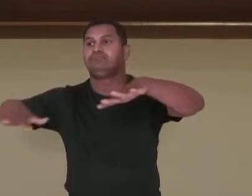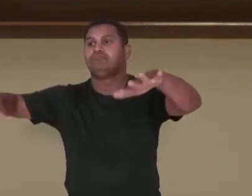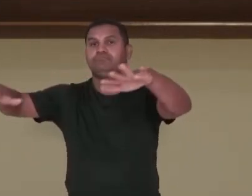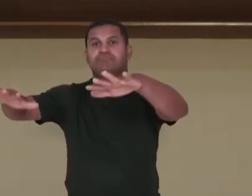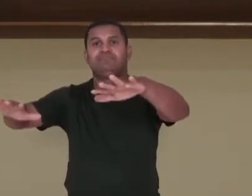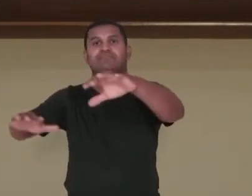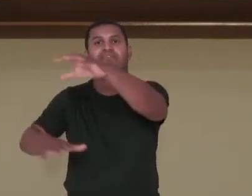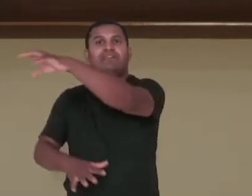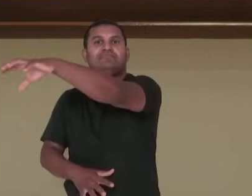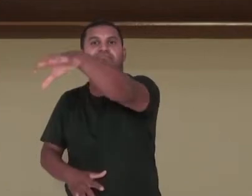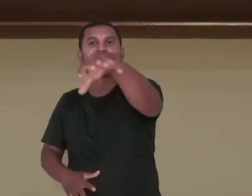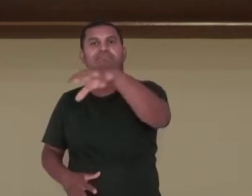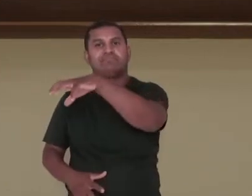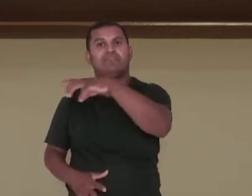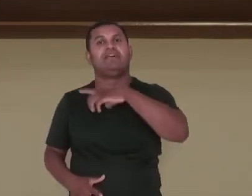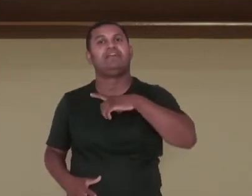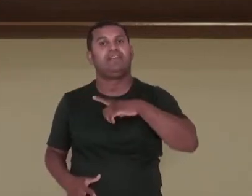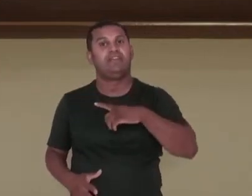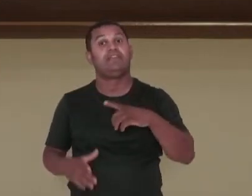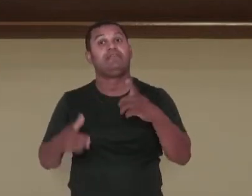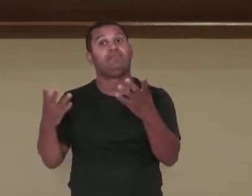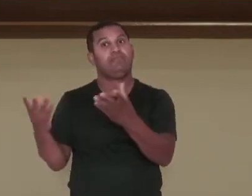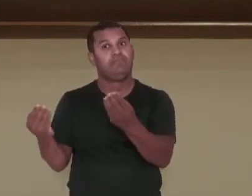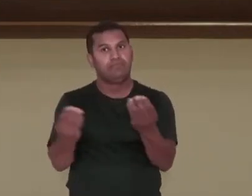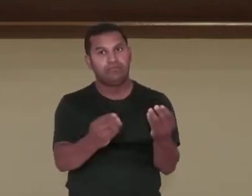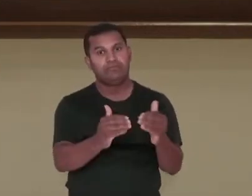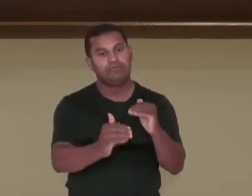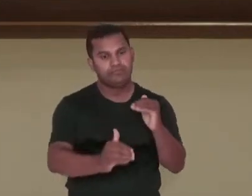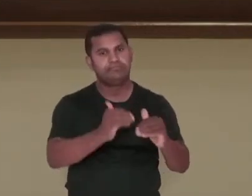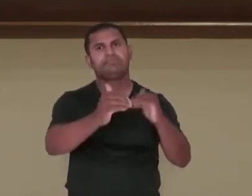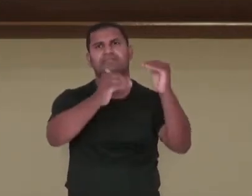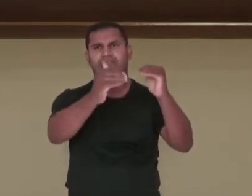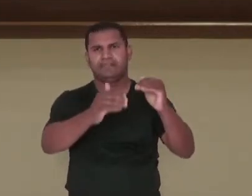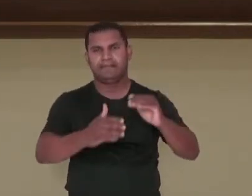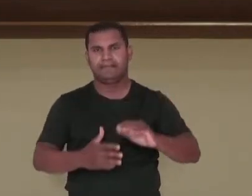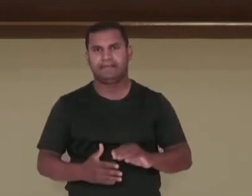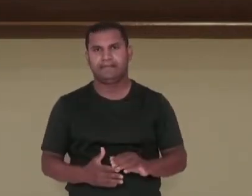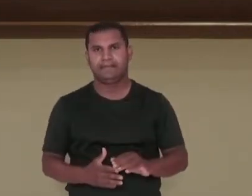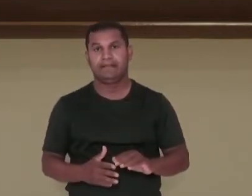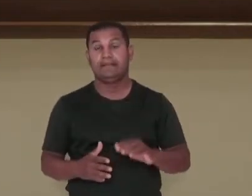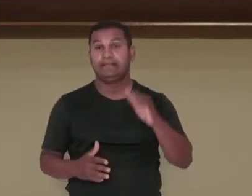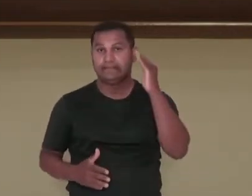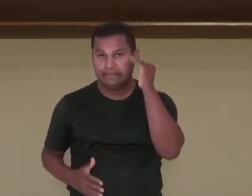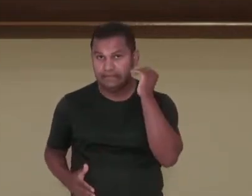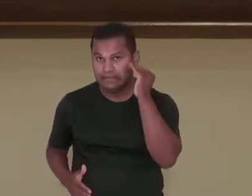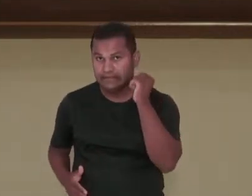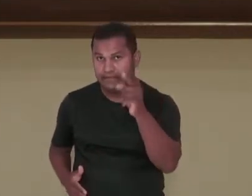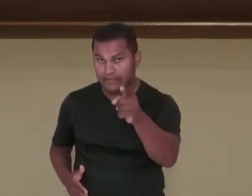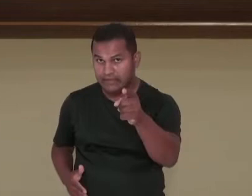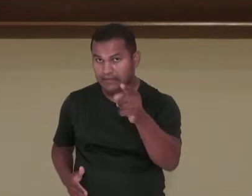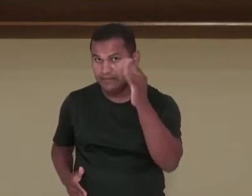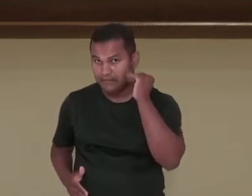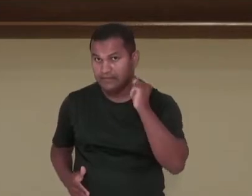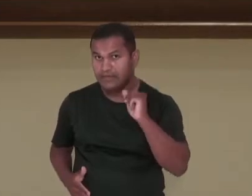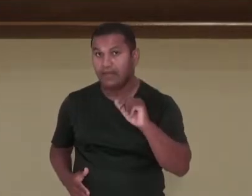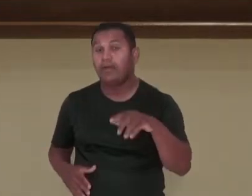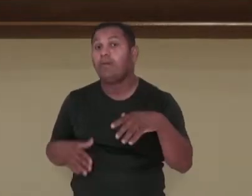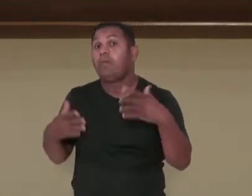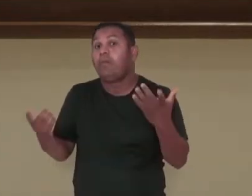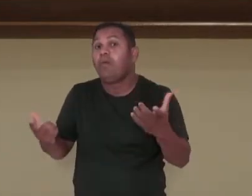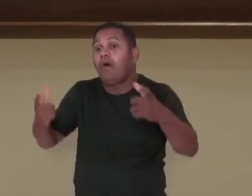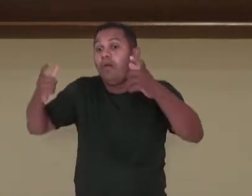em qual região do país teve início a industrialização? E você sabe qual a relação entre a